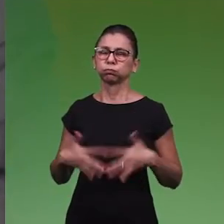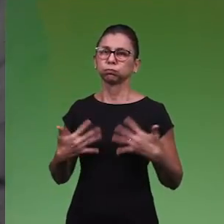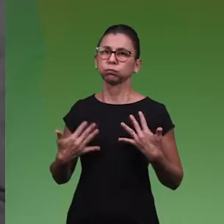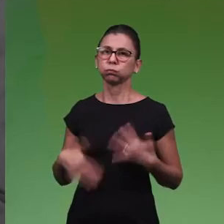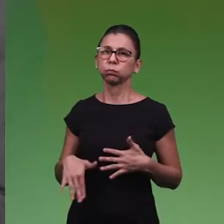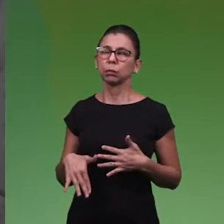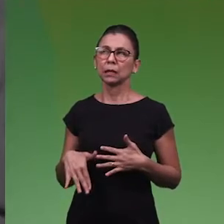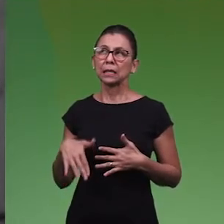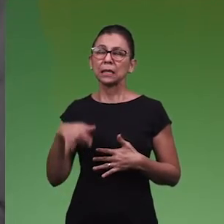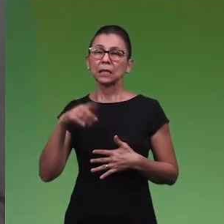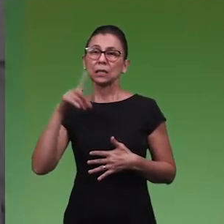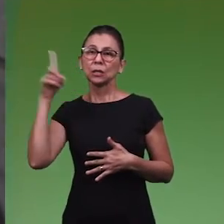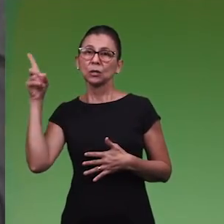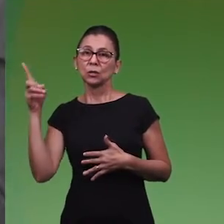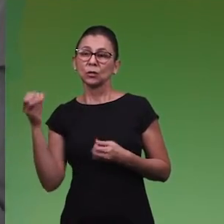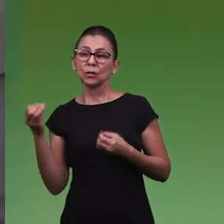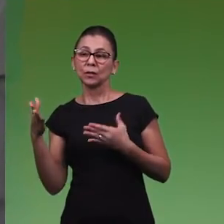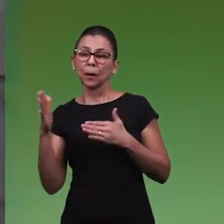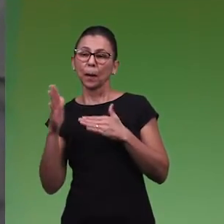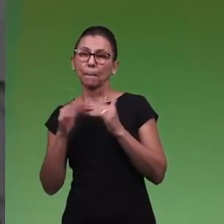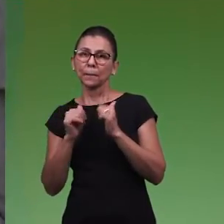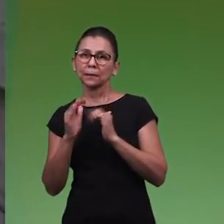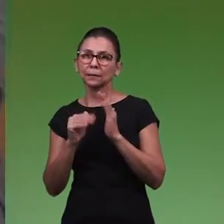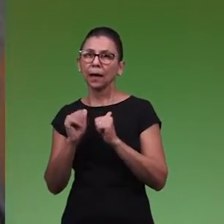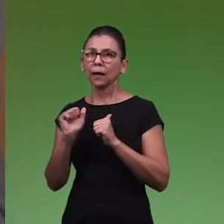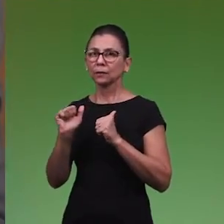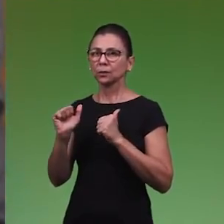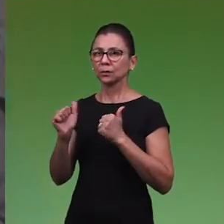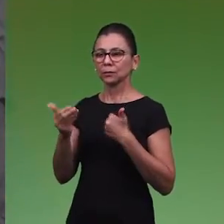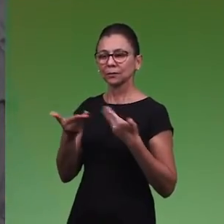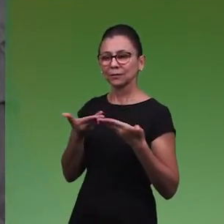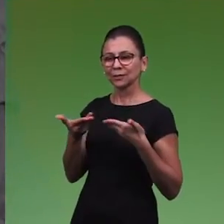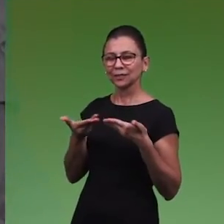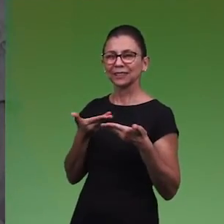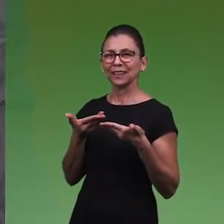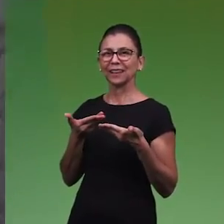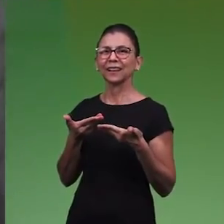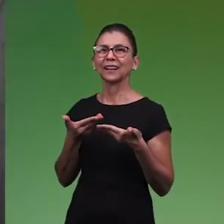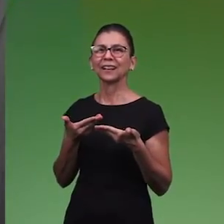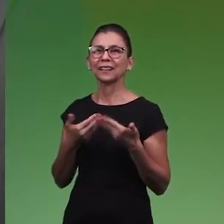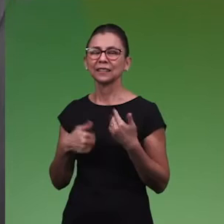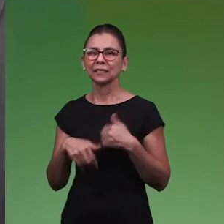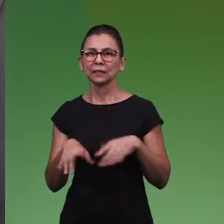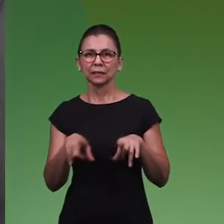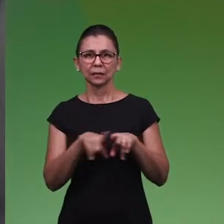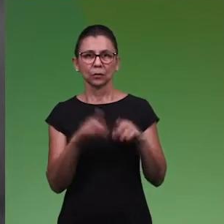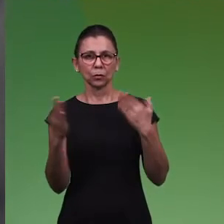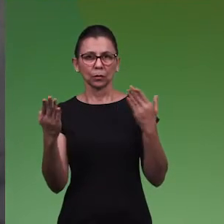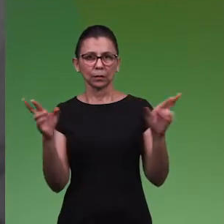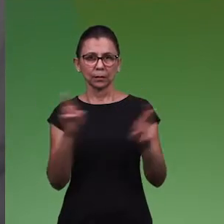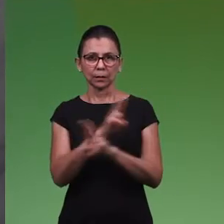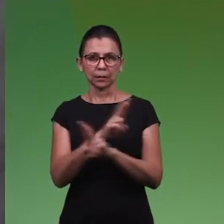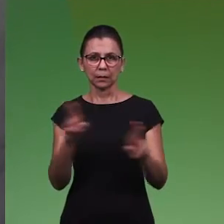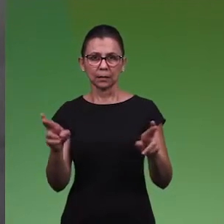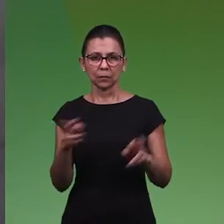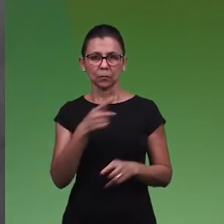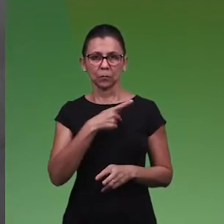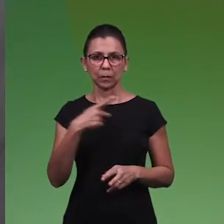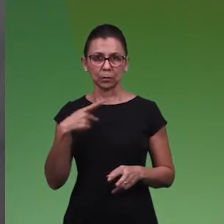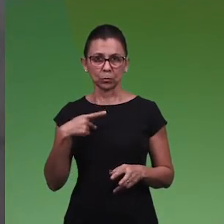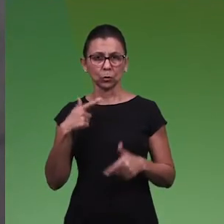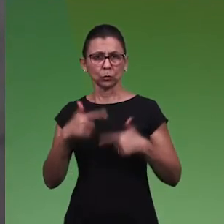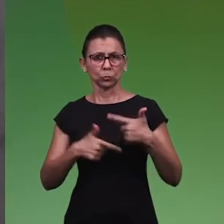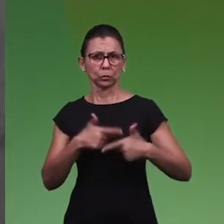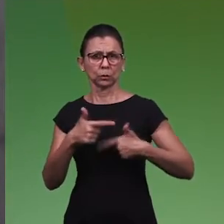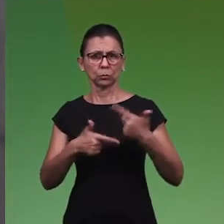recebeu habilidade para saber cuidar das ovelhas. Por isso que o pastor também, ele recebe uma unção primeiro, passa por algumas